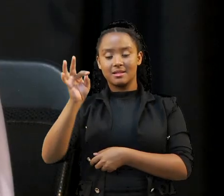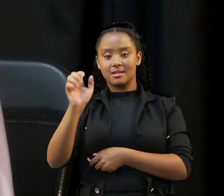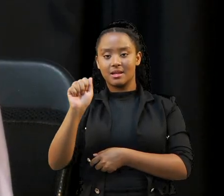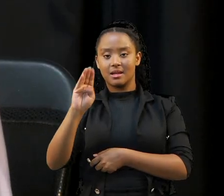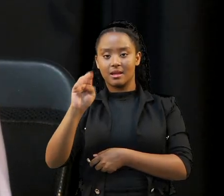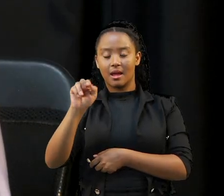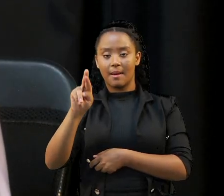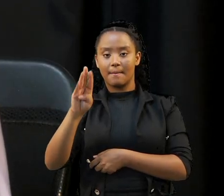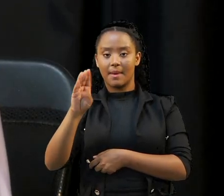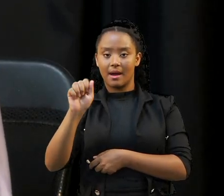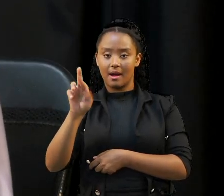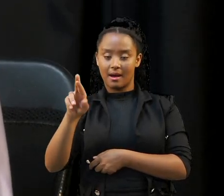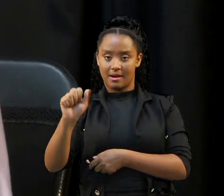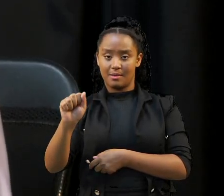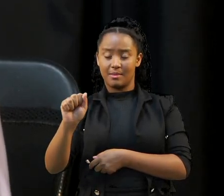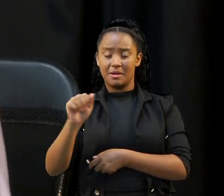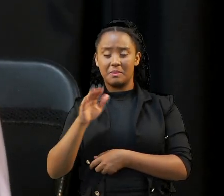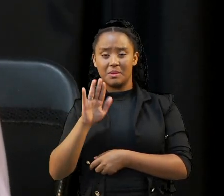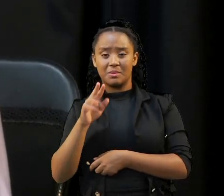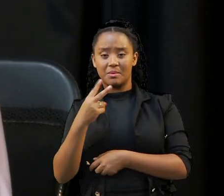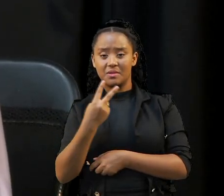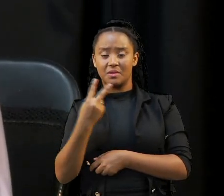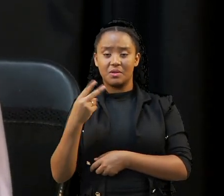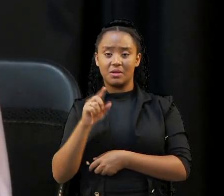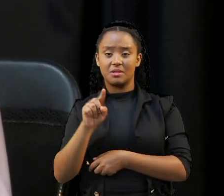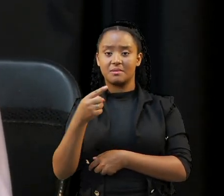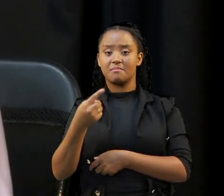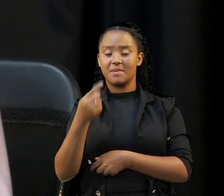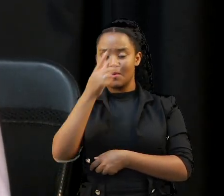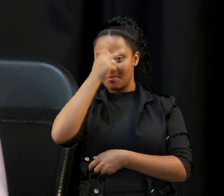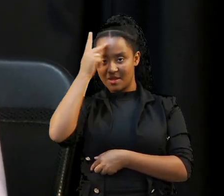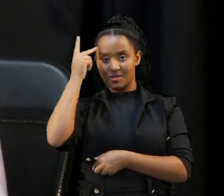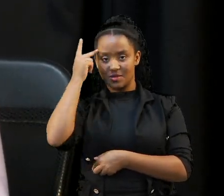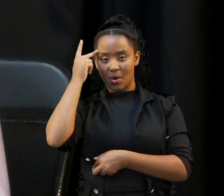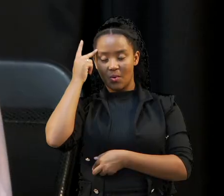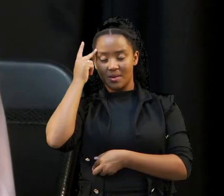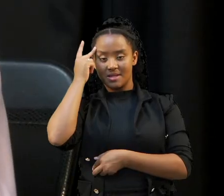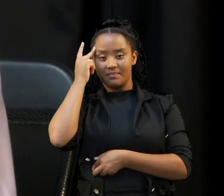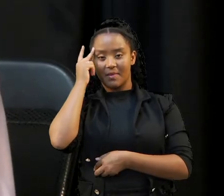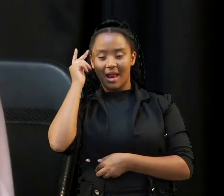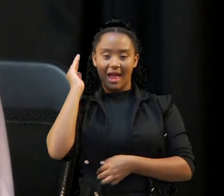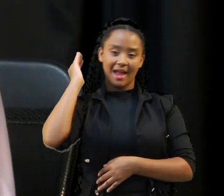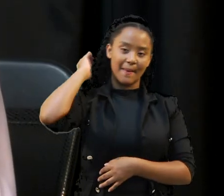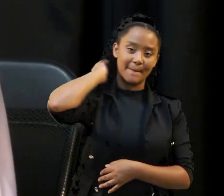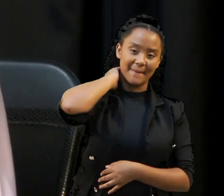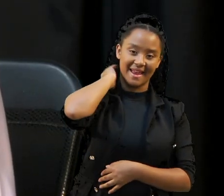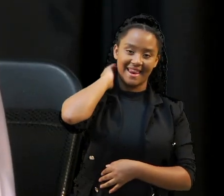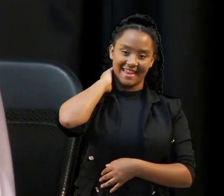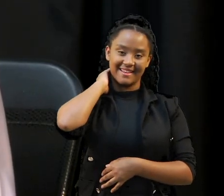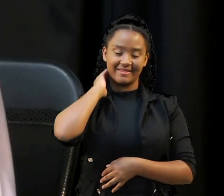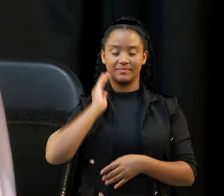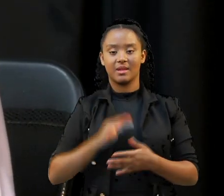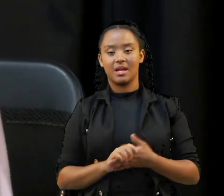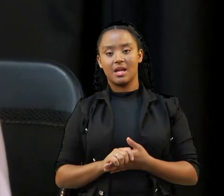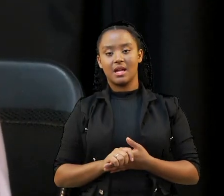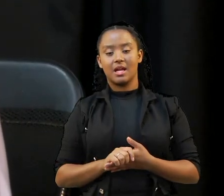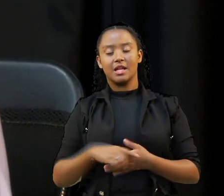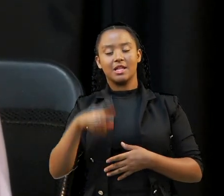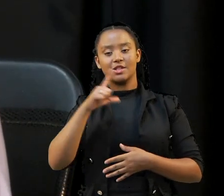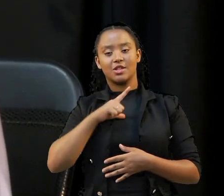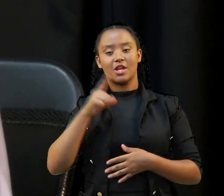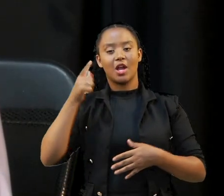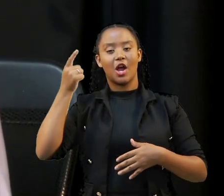município paraense com cerca de 22 mil habitantes na região metropolitana de Belém, banhada em